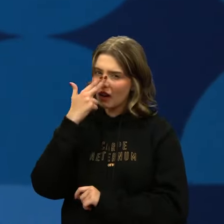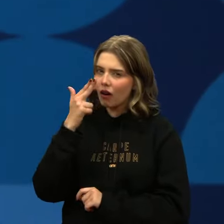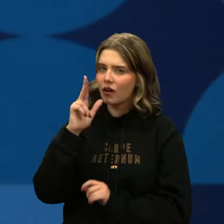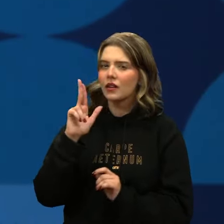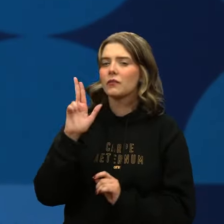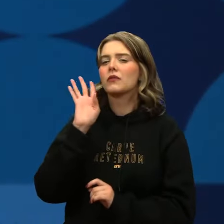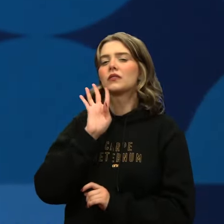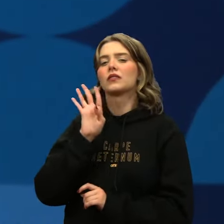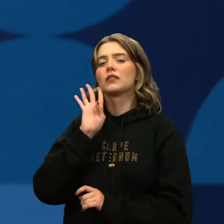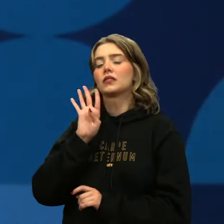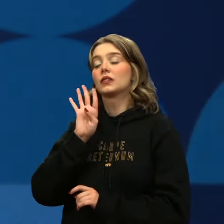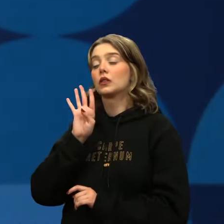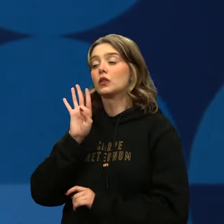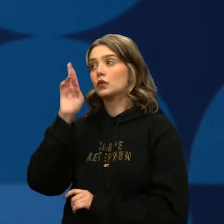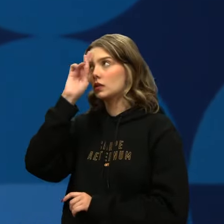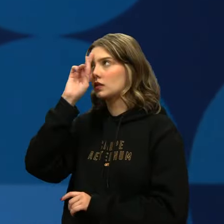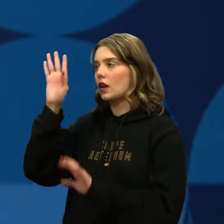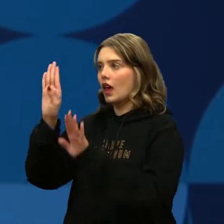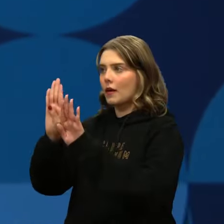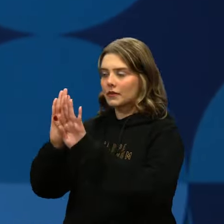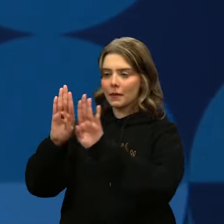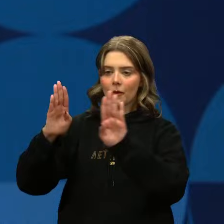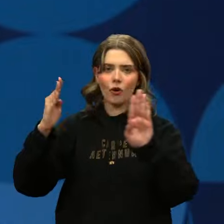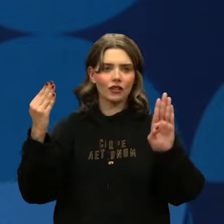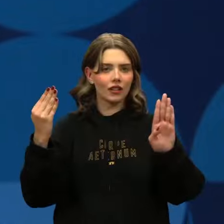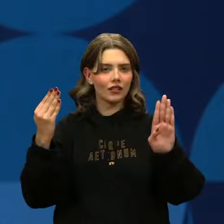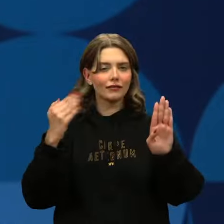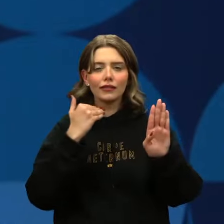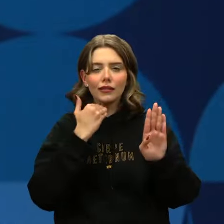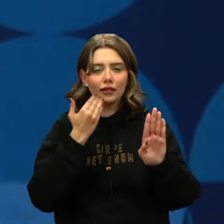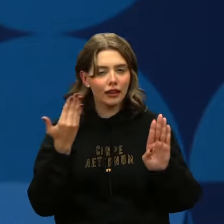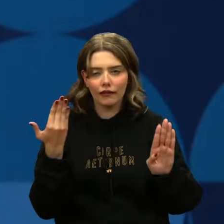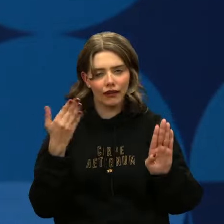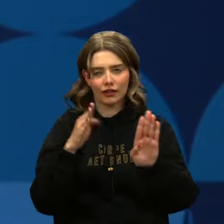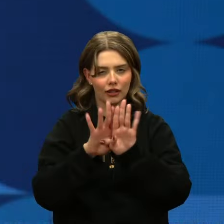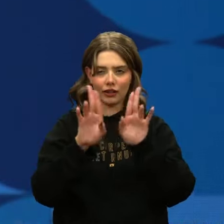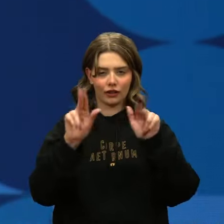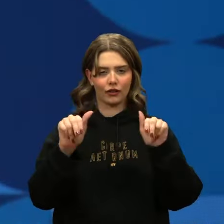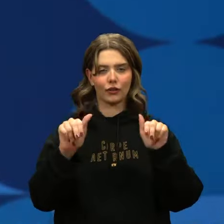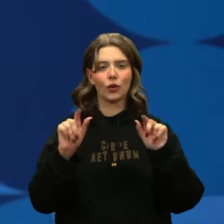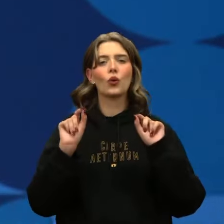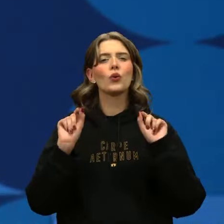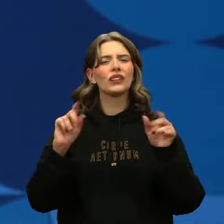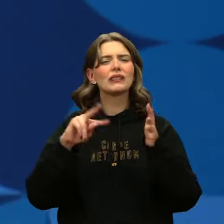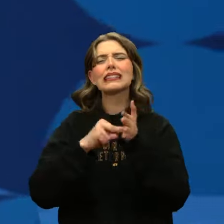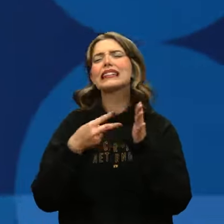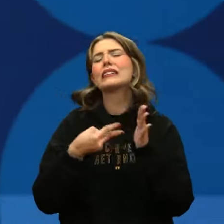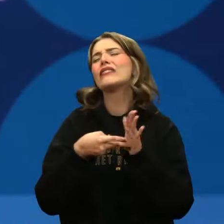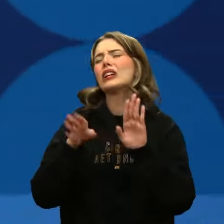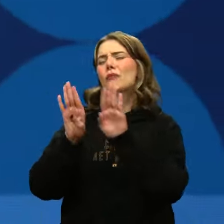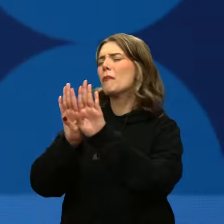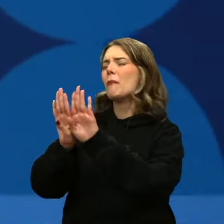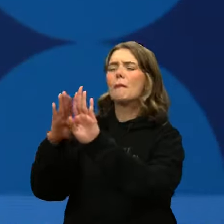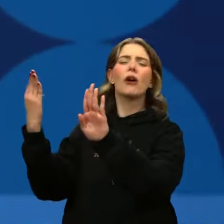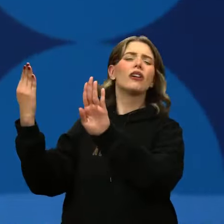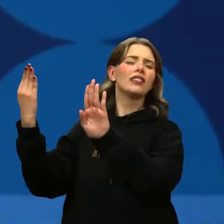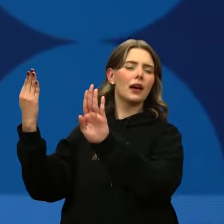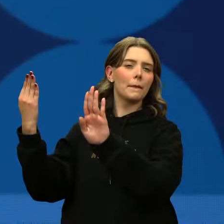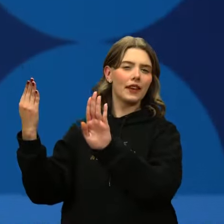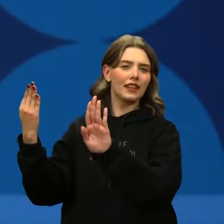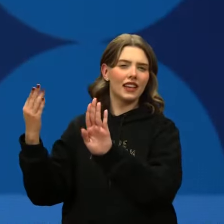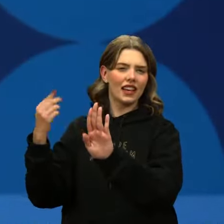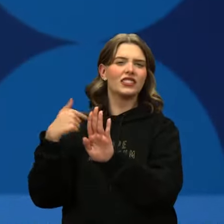uma porta na nossa frente, ninguém fecha. O que seria uma porta aberta na Bíblia? A gente vê em algumas passagens